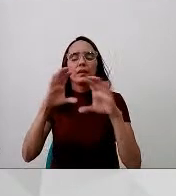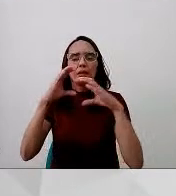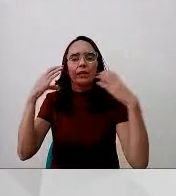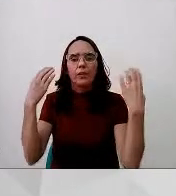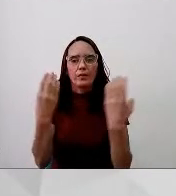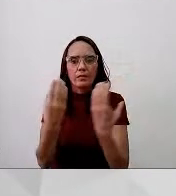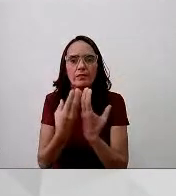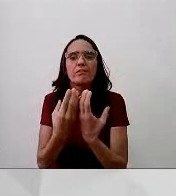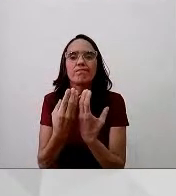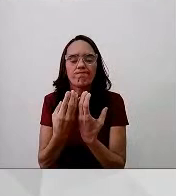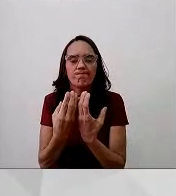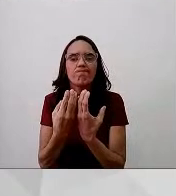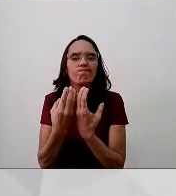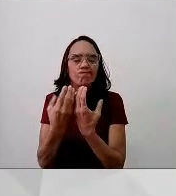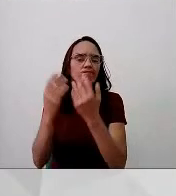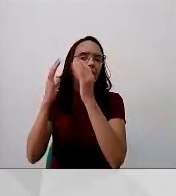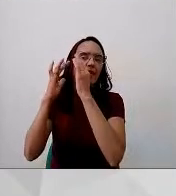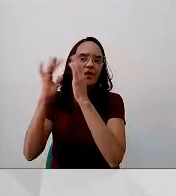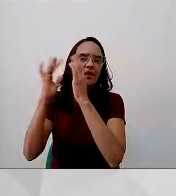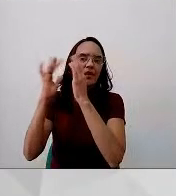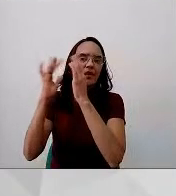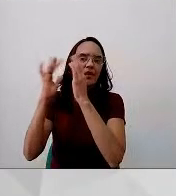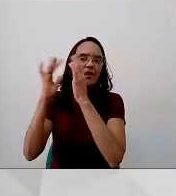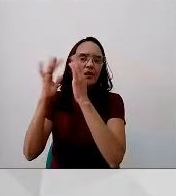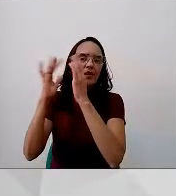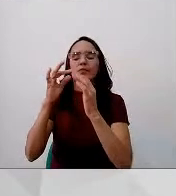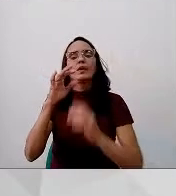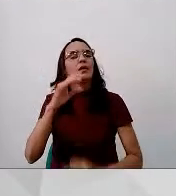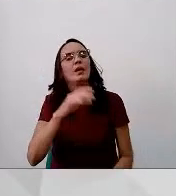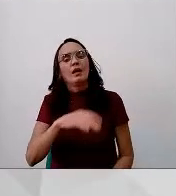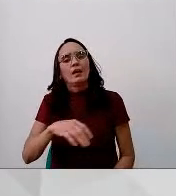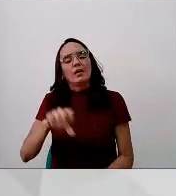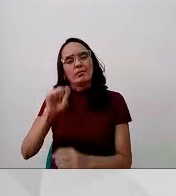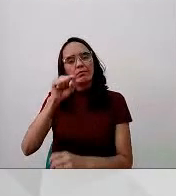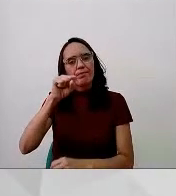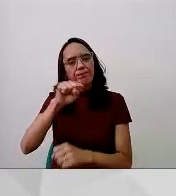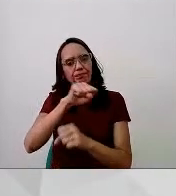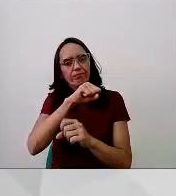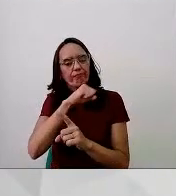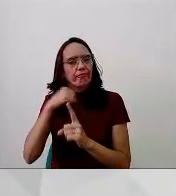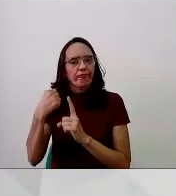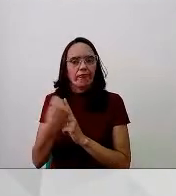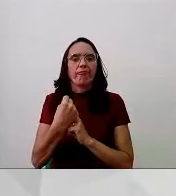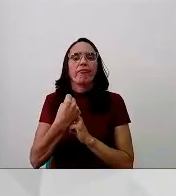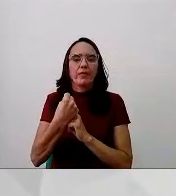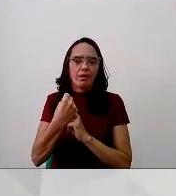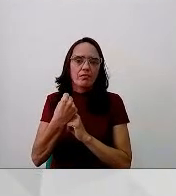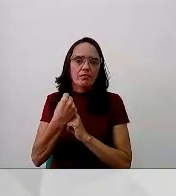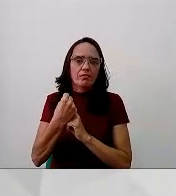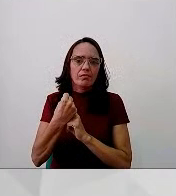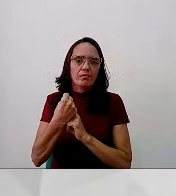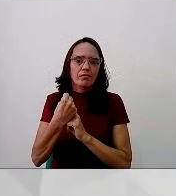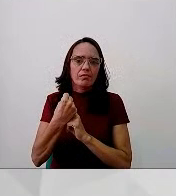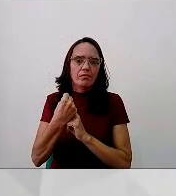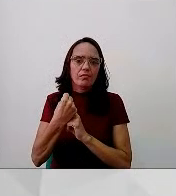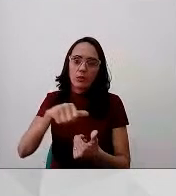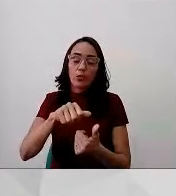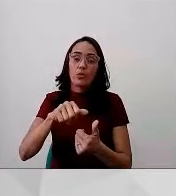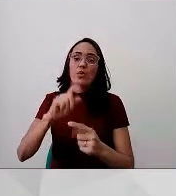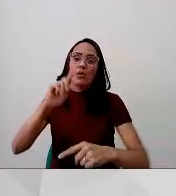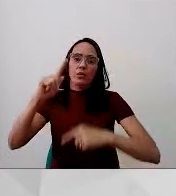Sociedade Internacional de Redes Neurais, e logo depois, né, foram criadas duas revistas